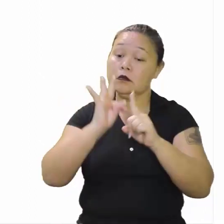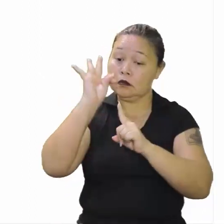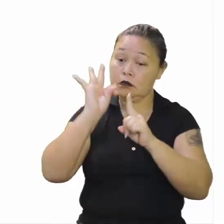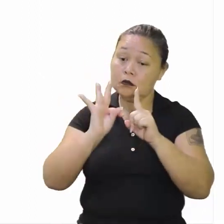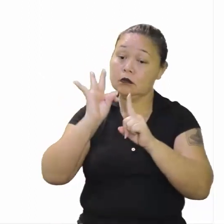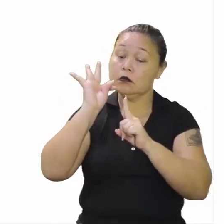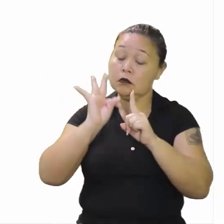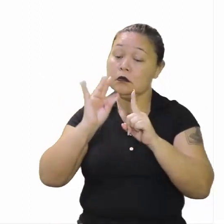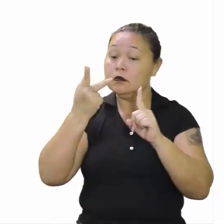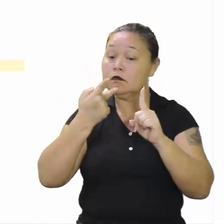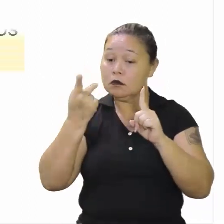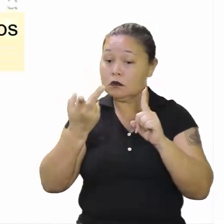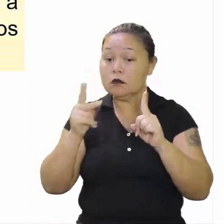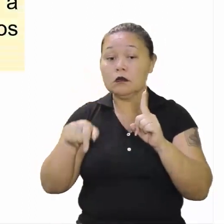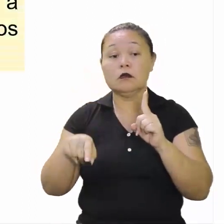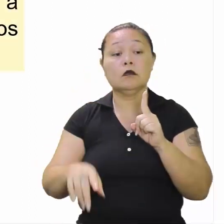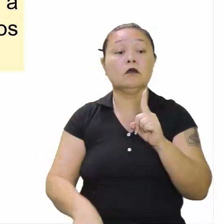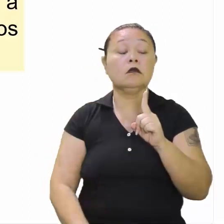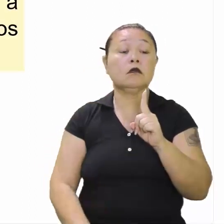que nós abordamos.